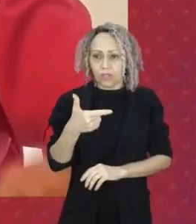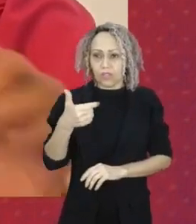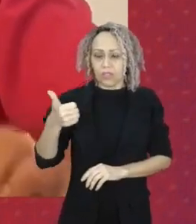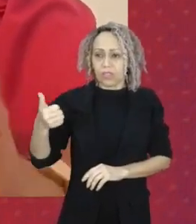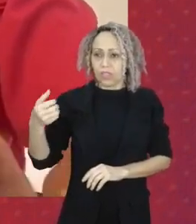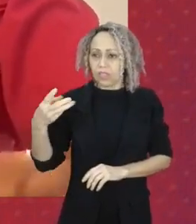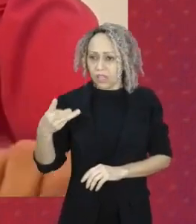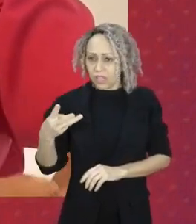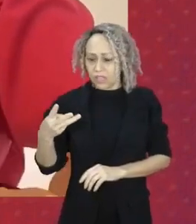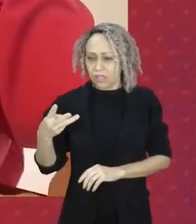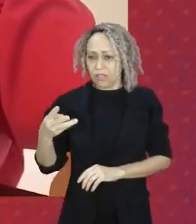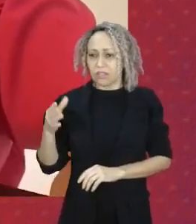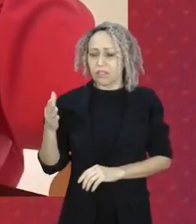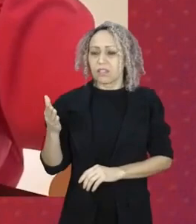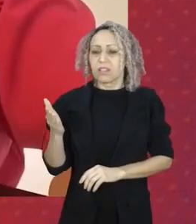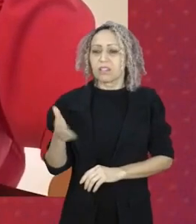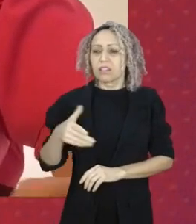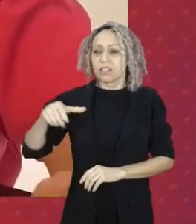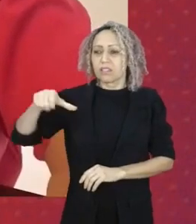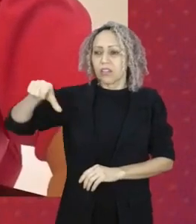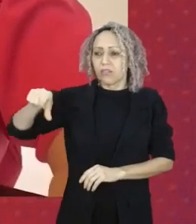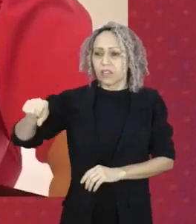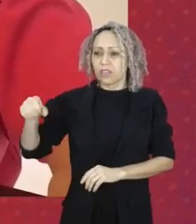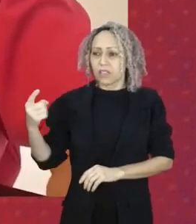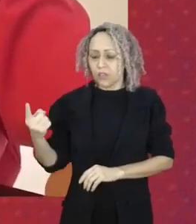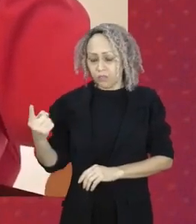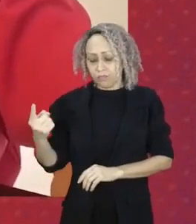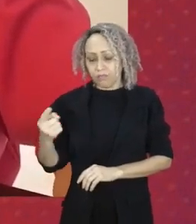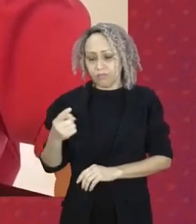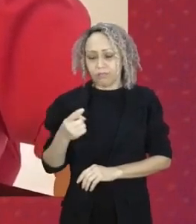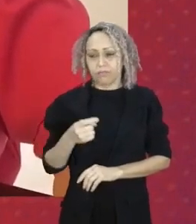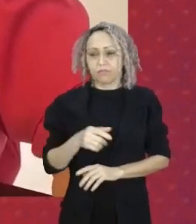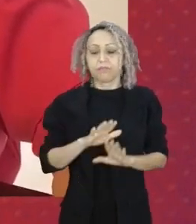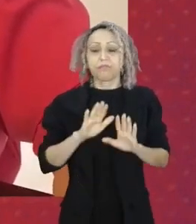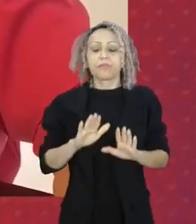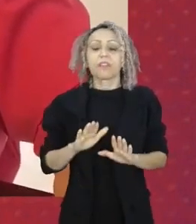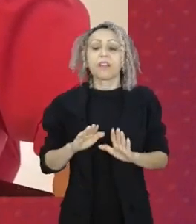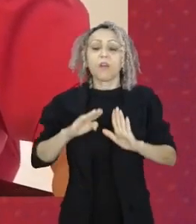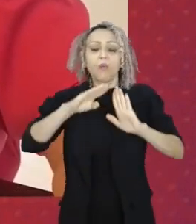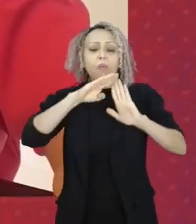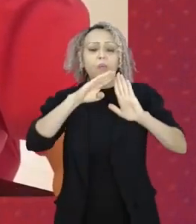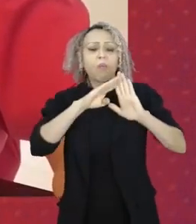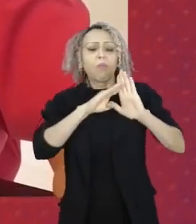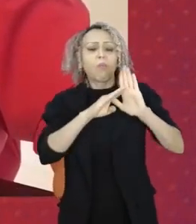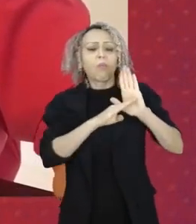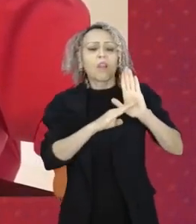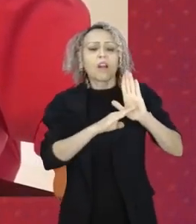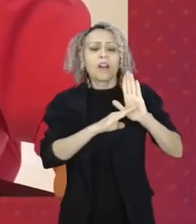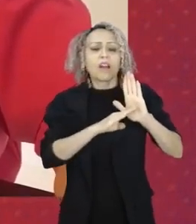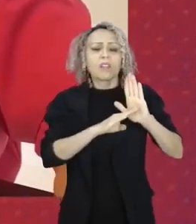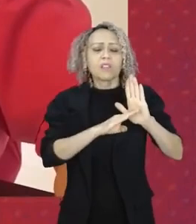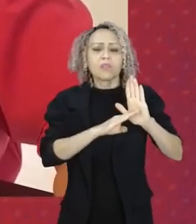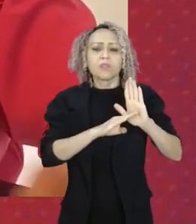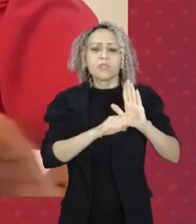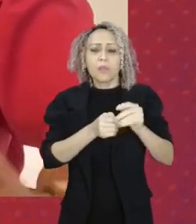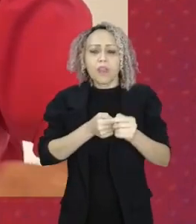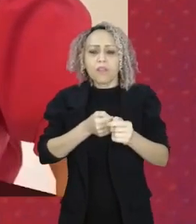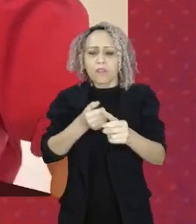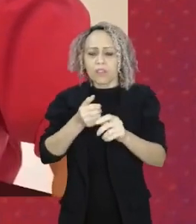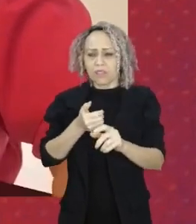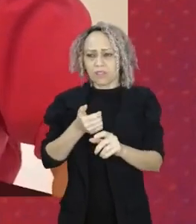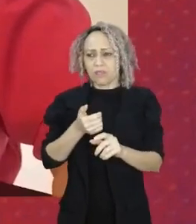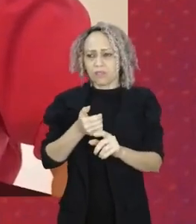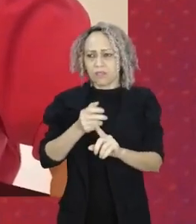de 1991, que dispõe sobre os planos de benefício da Previdência Social e